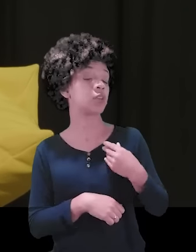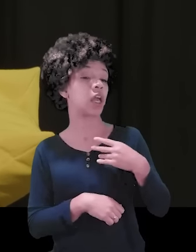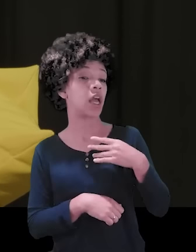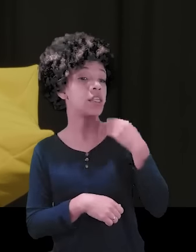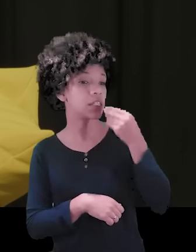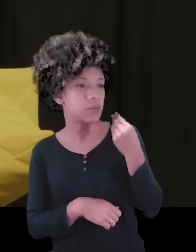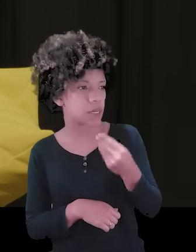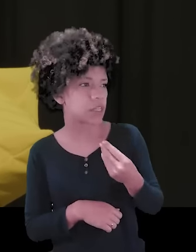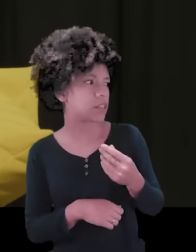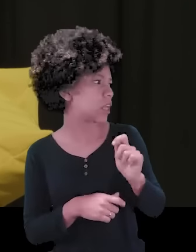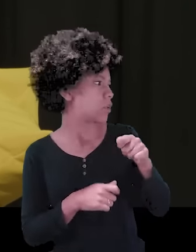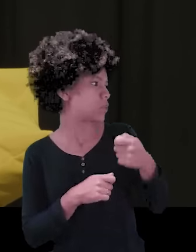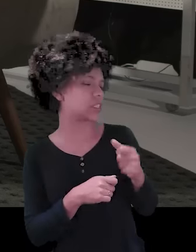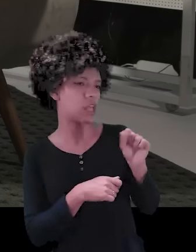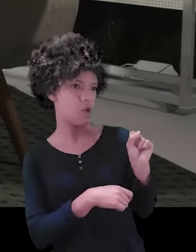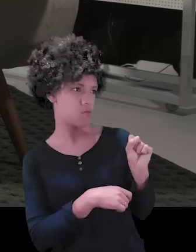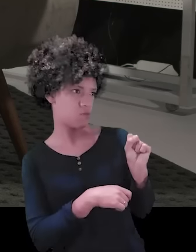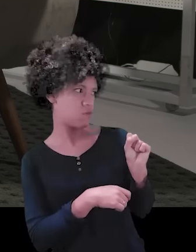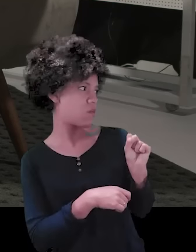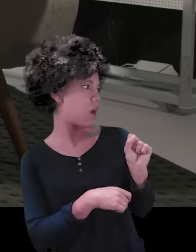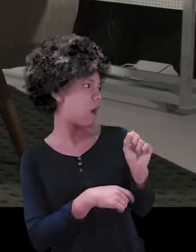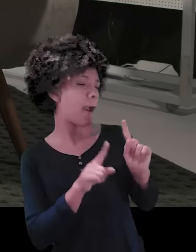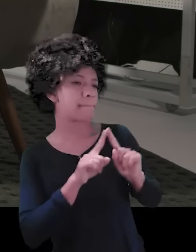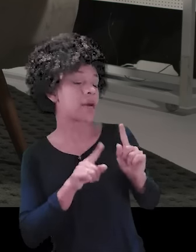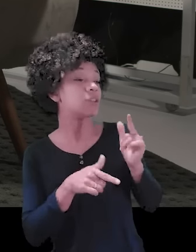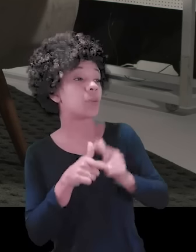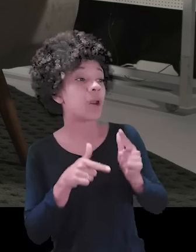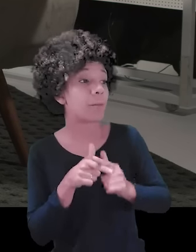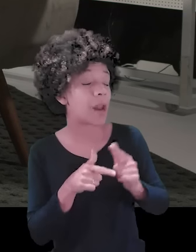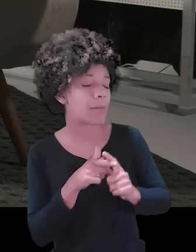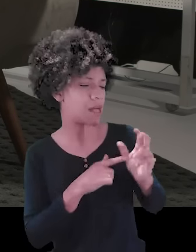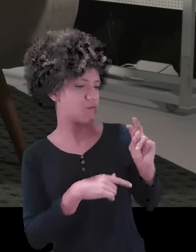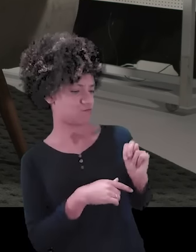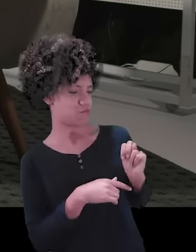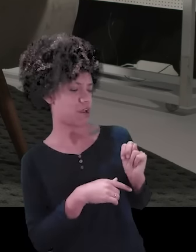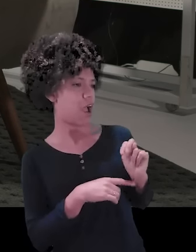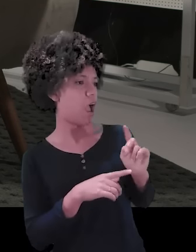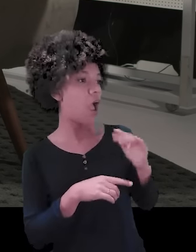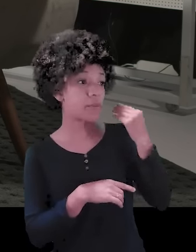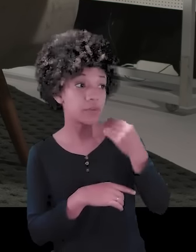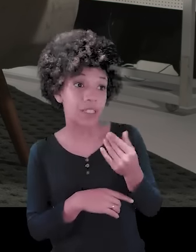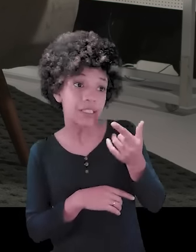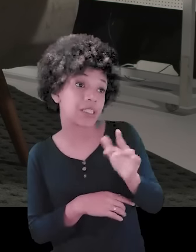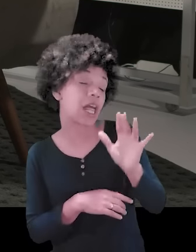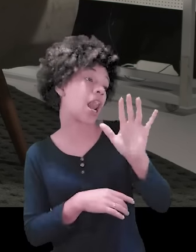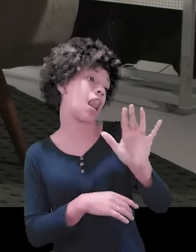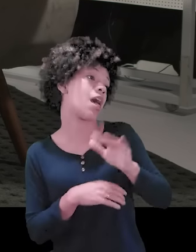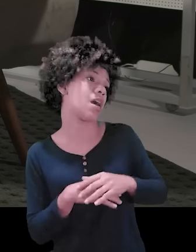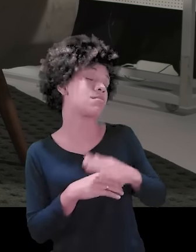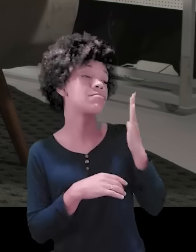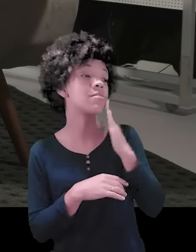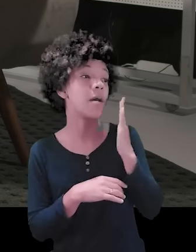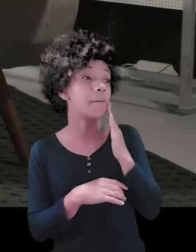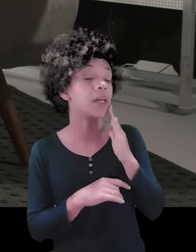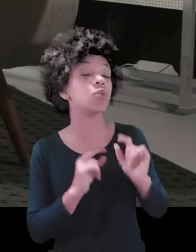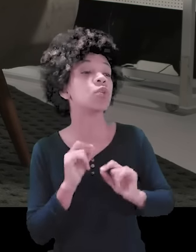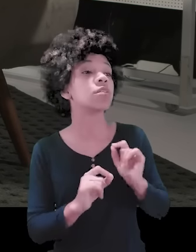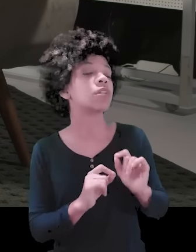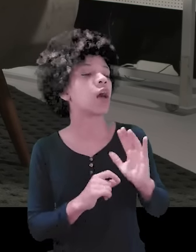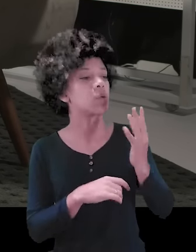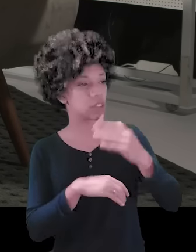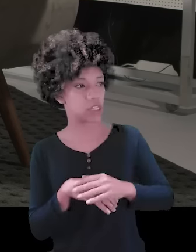tipo de situação sinal você lá isso daqui isso problema é que sim muitas vezes isso é um tipo de casa que a pessoa tá lá sabendo